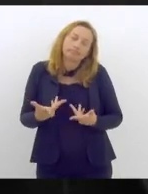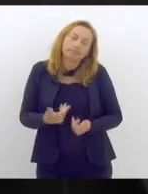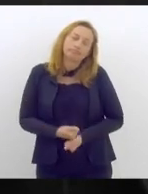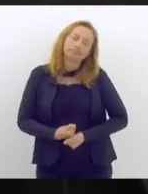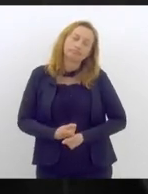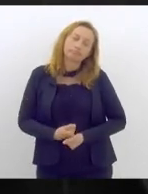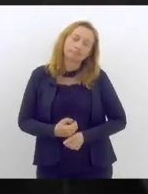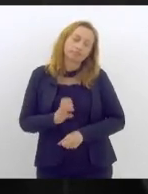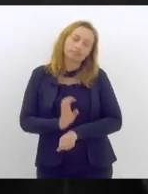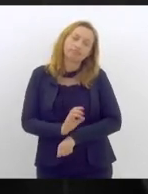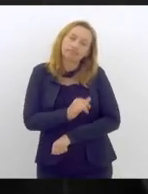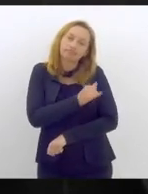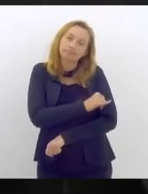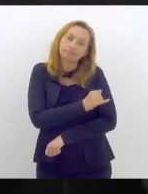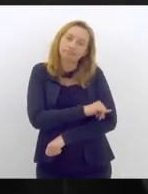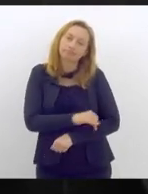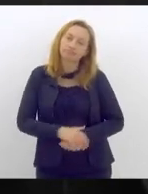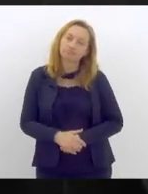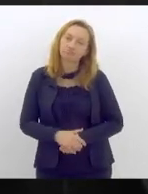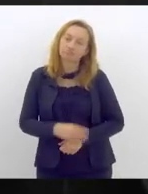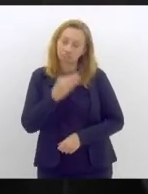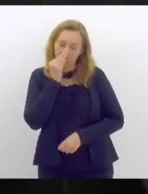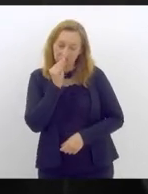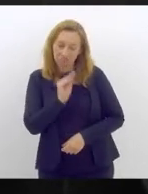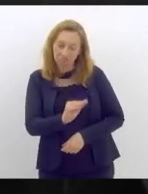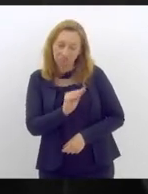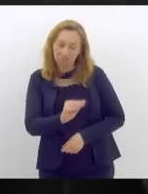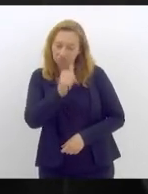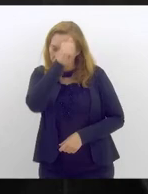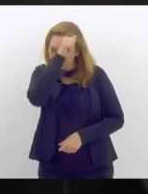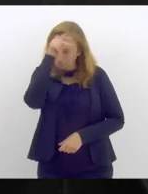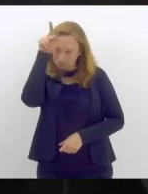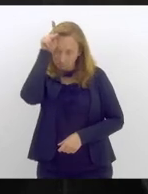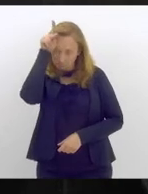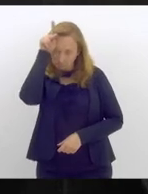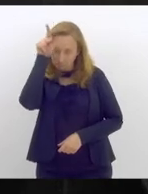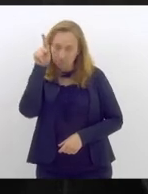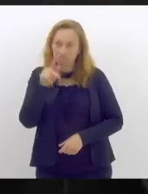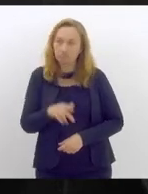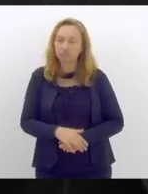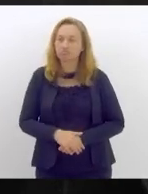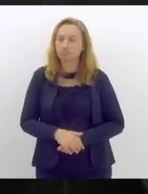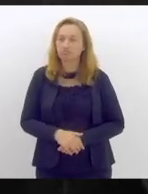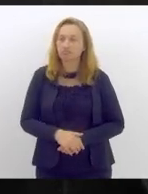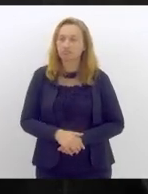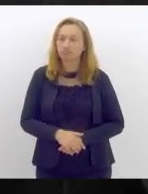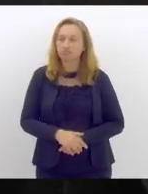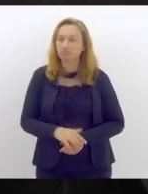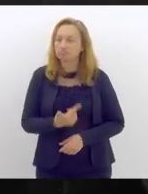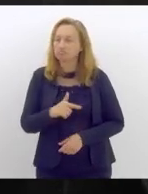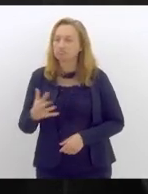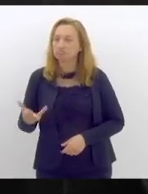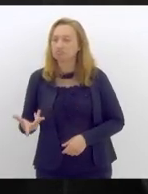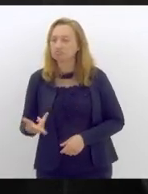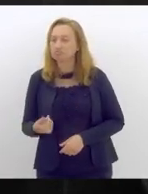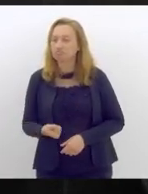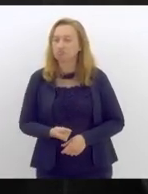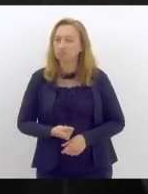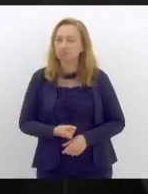município do estado do Rio de Janeiro tenham sido tratadas por esse prefeito desqualificado desqualificado